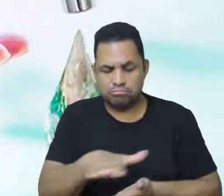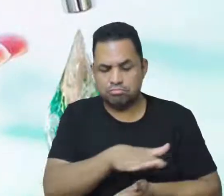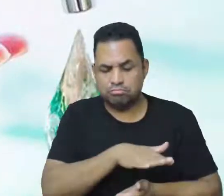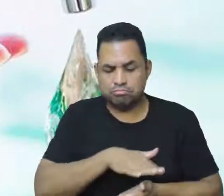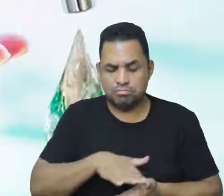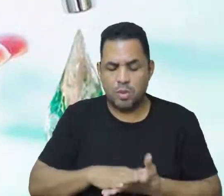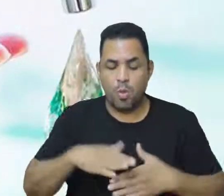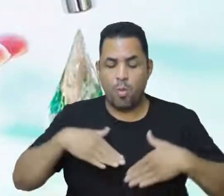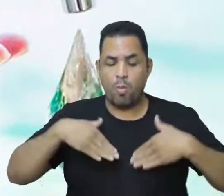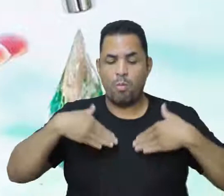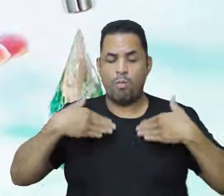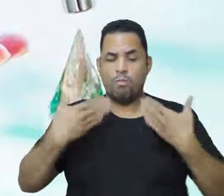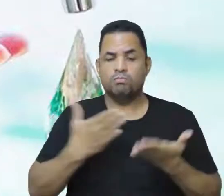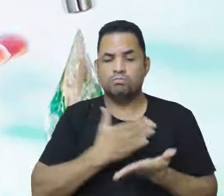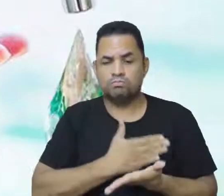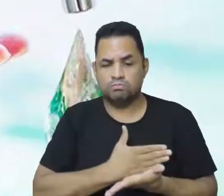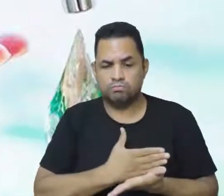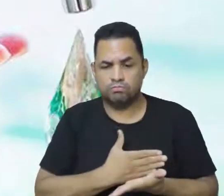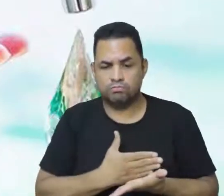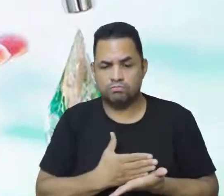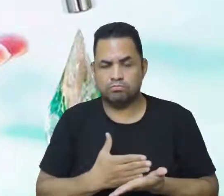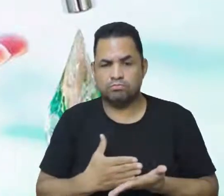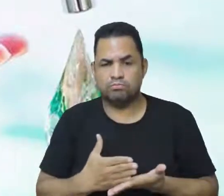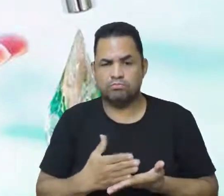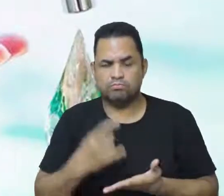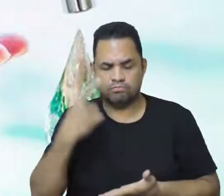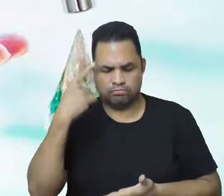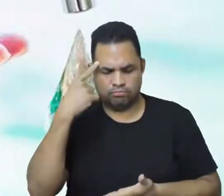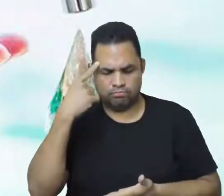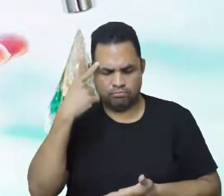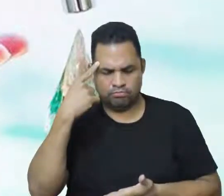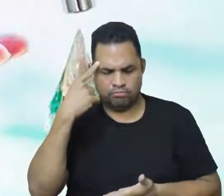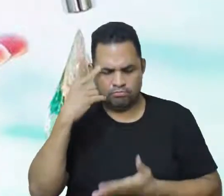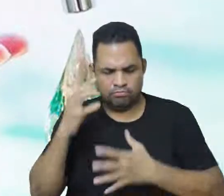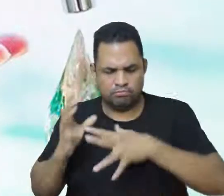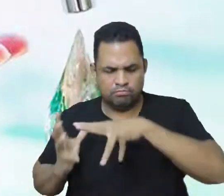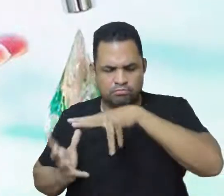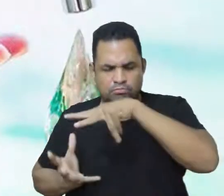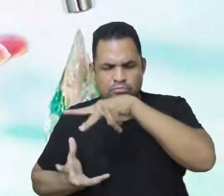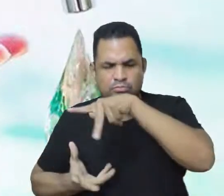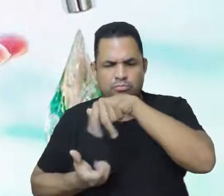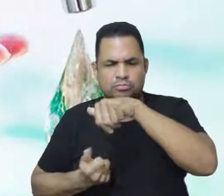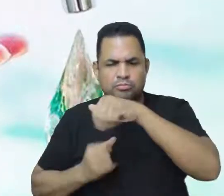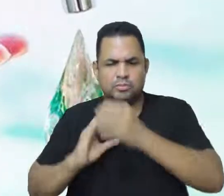que começaram a pensar num planeta mais sustentável?